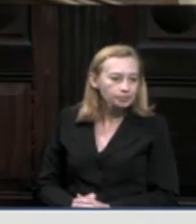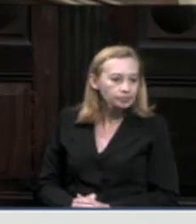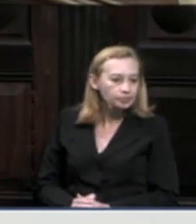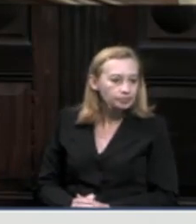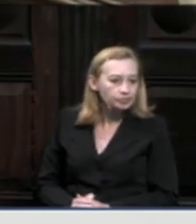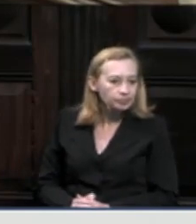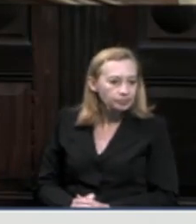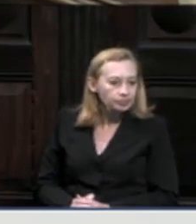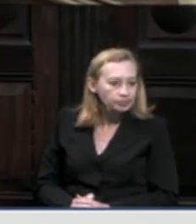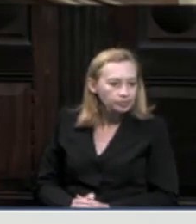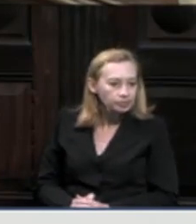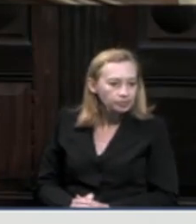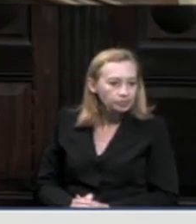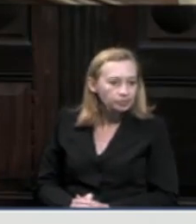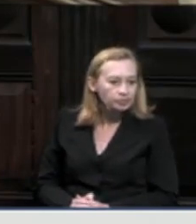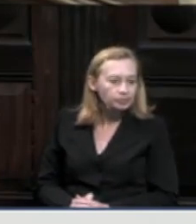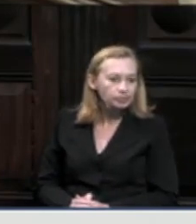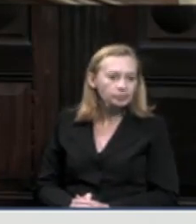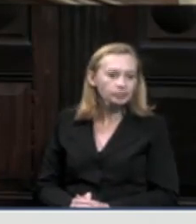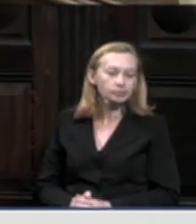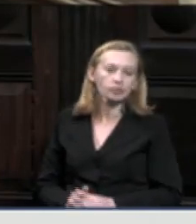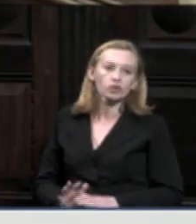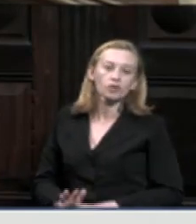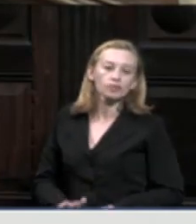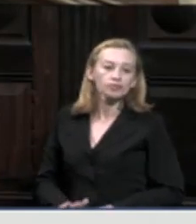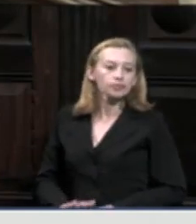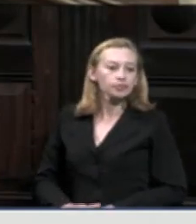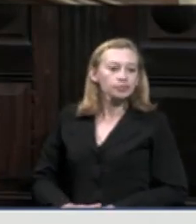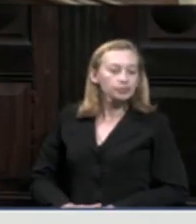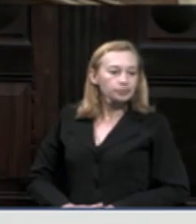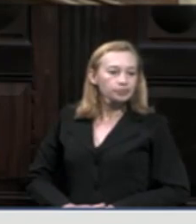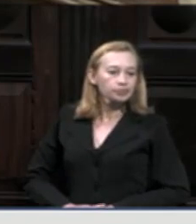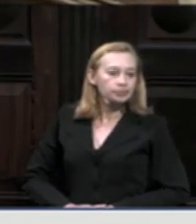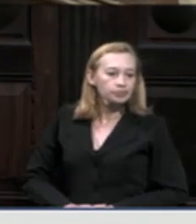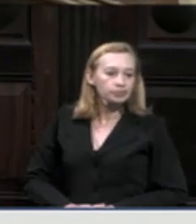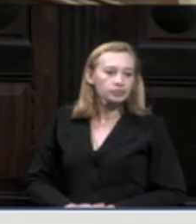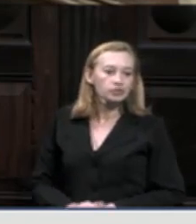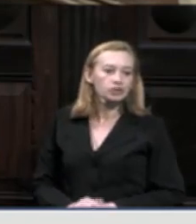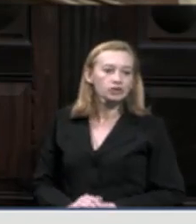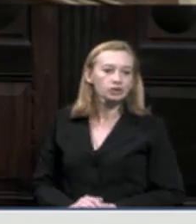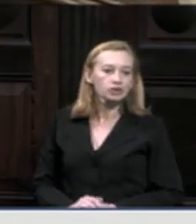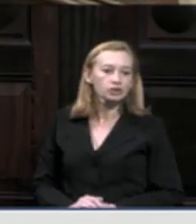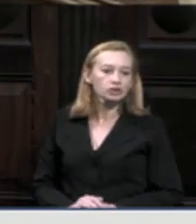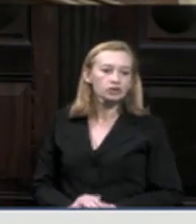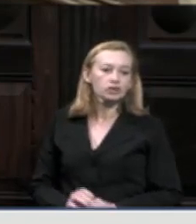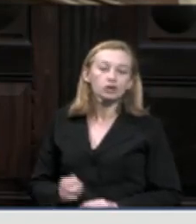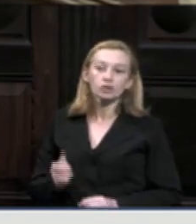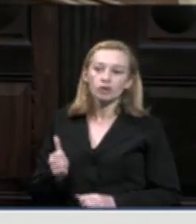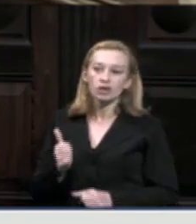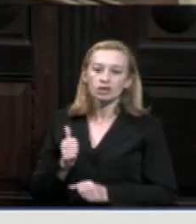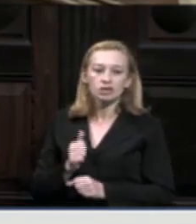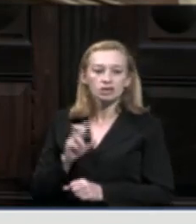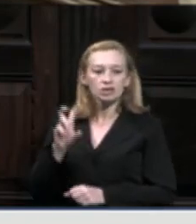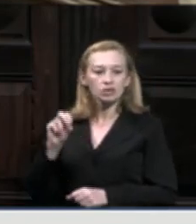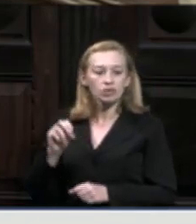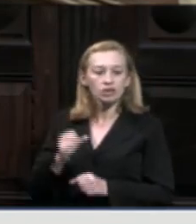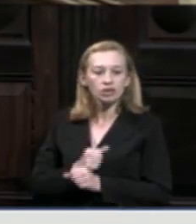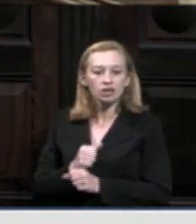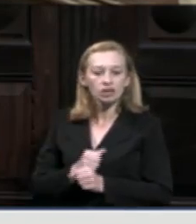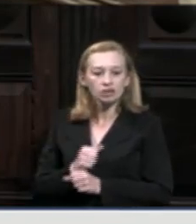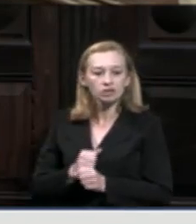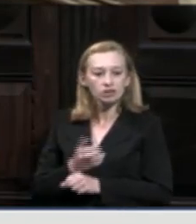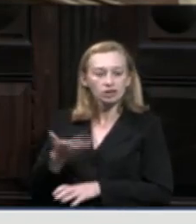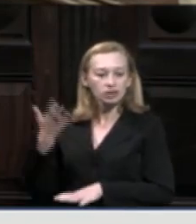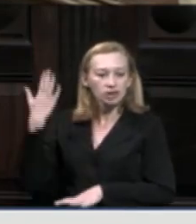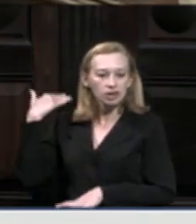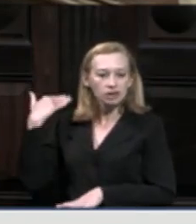fui aluno da antiga Escola Técnica Federal, quase 50 anos atrás, depois Cefet, e fui profissional